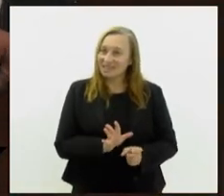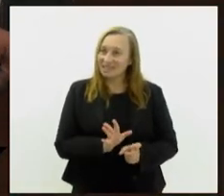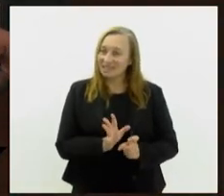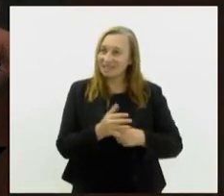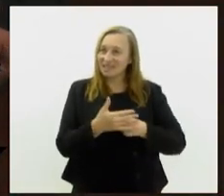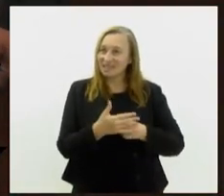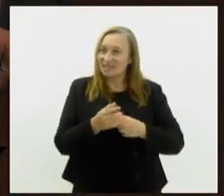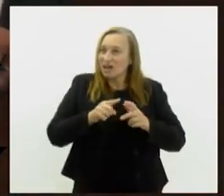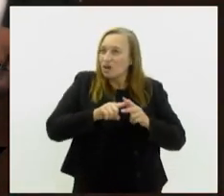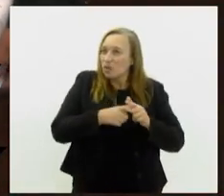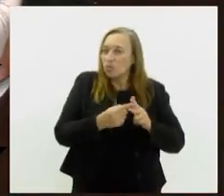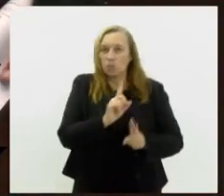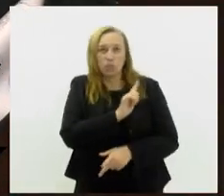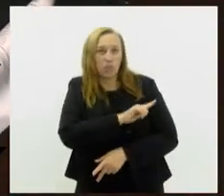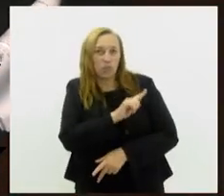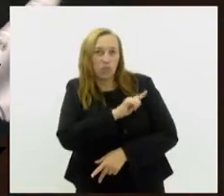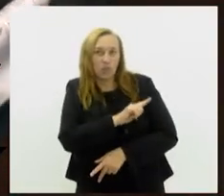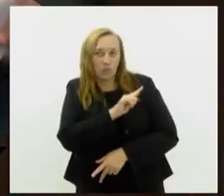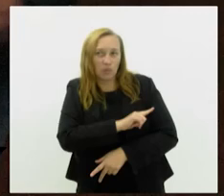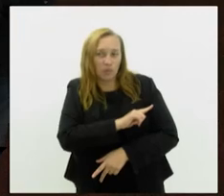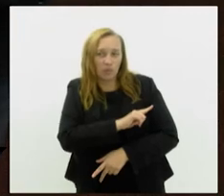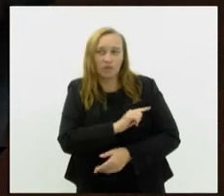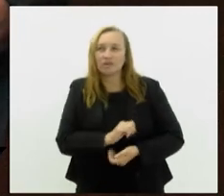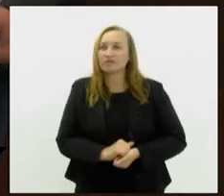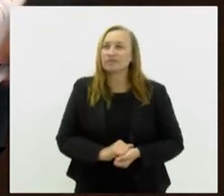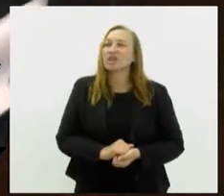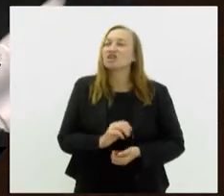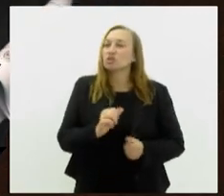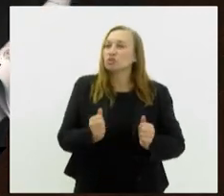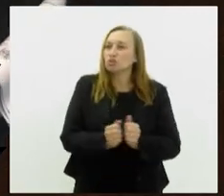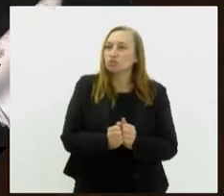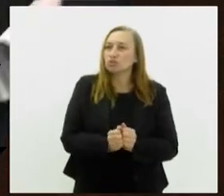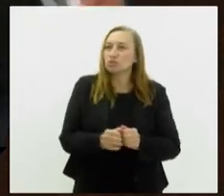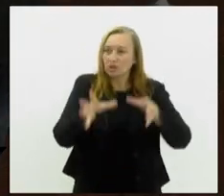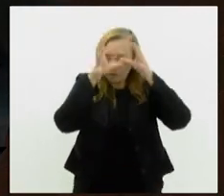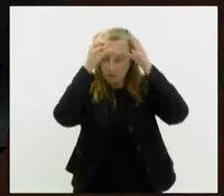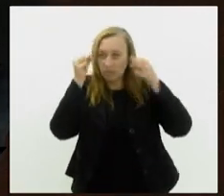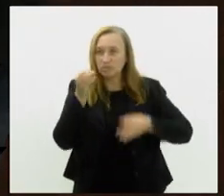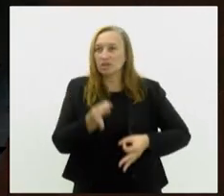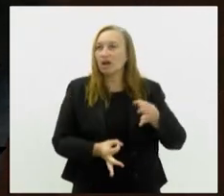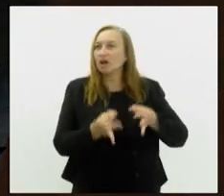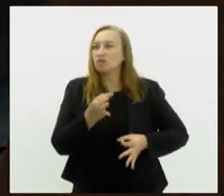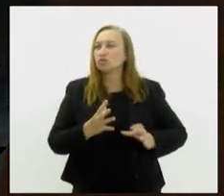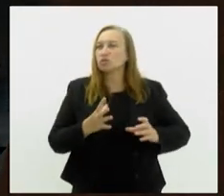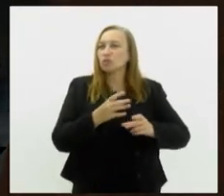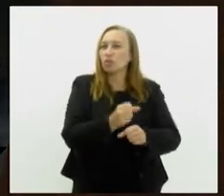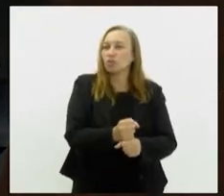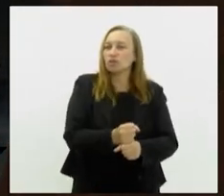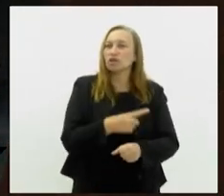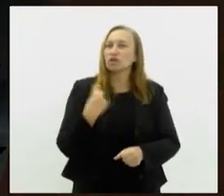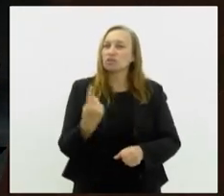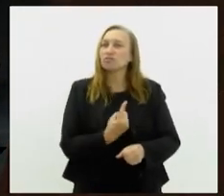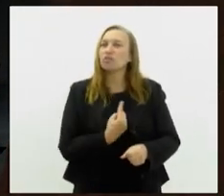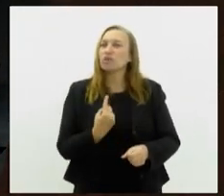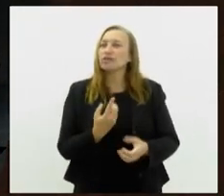de gestão é um instrumento previsto junto ao Tribunal de Contas. E o que nós desejamos,